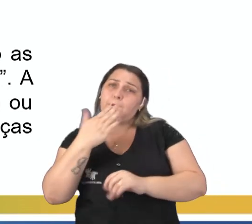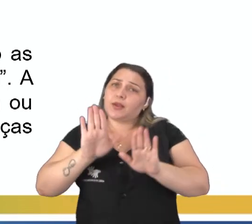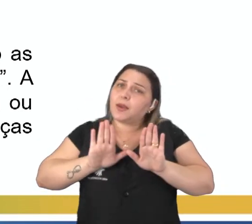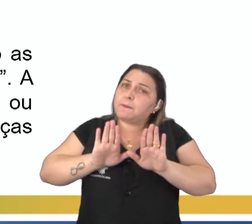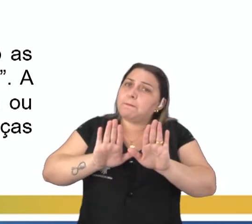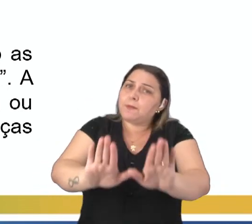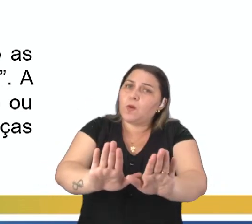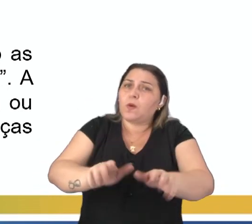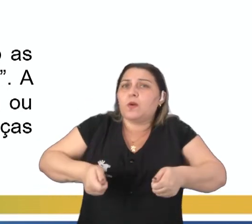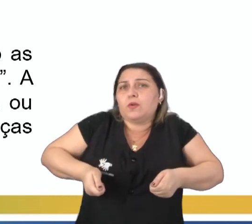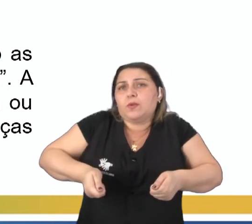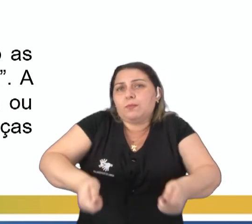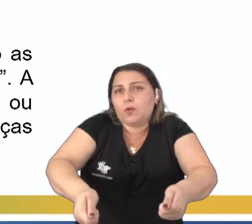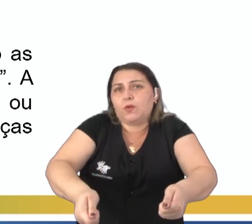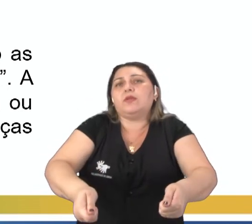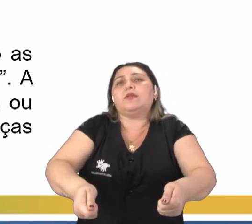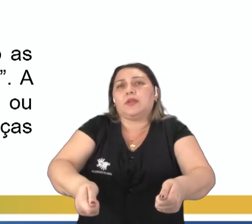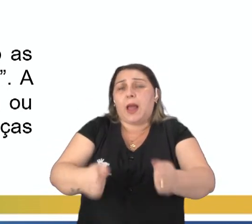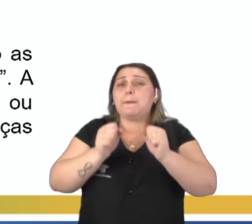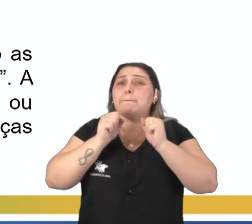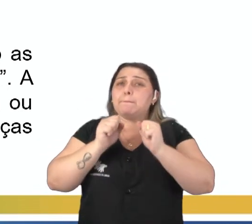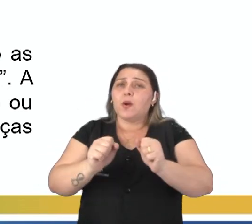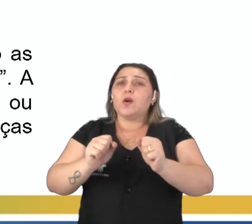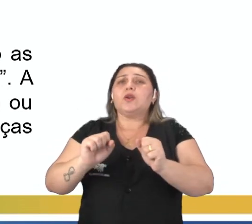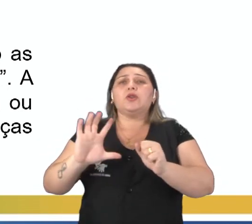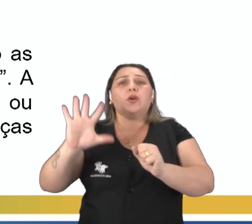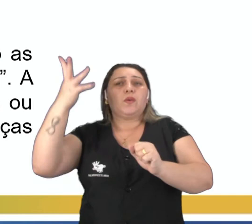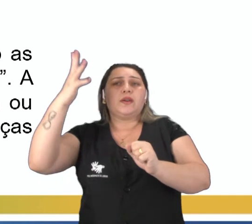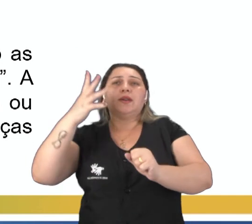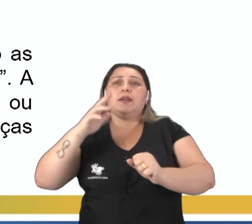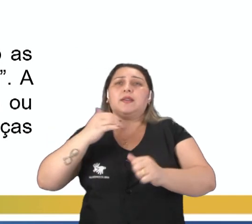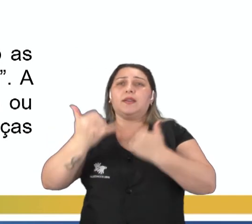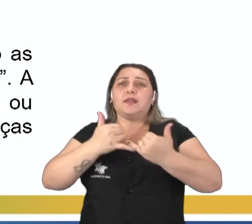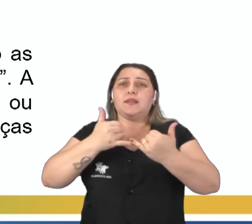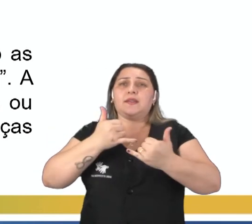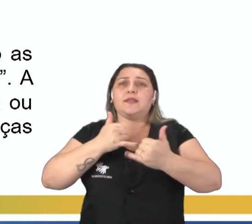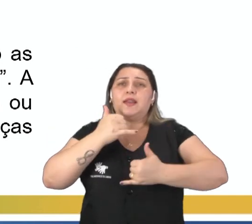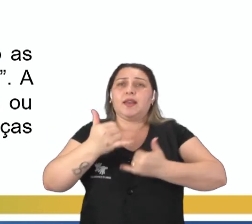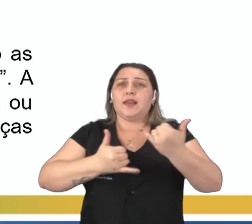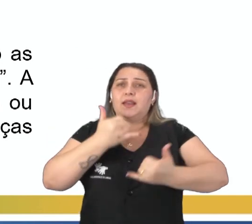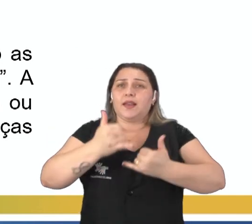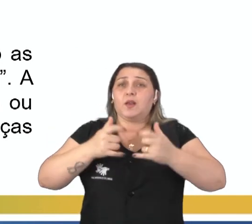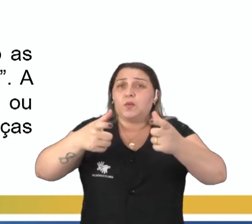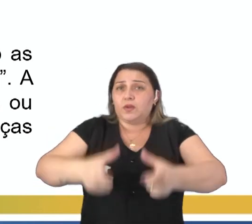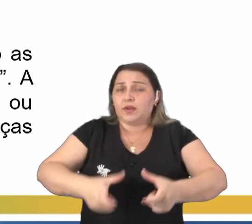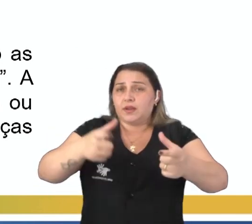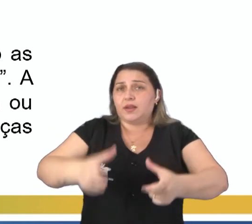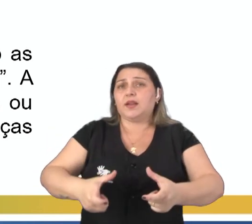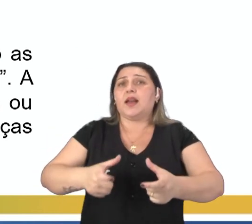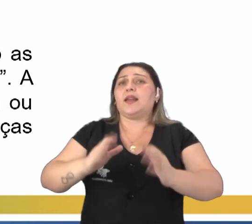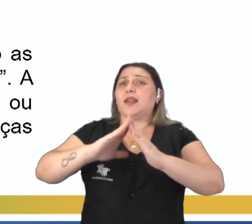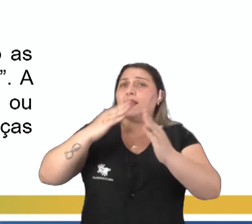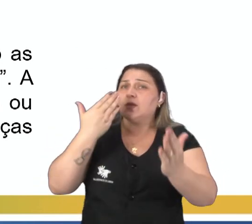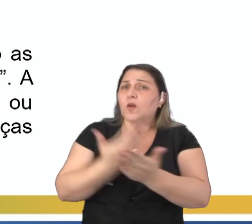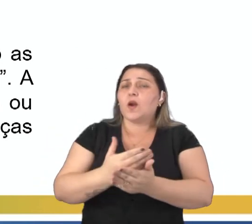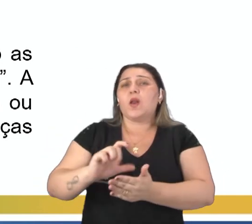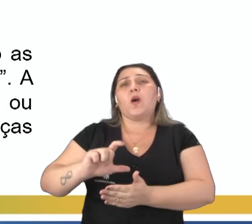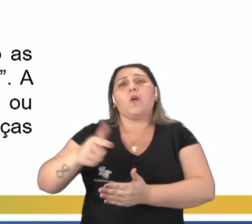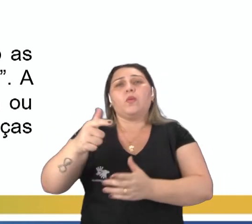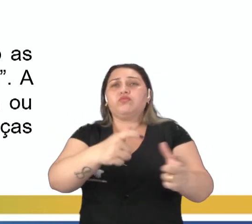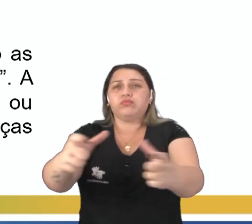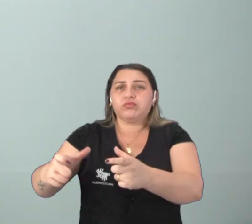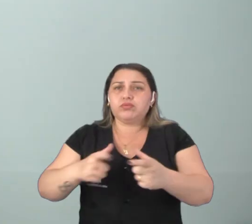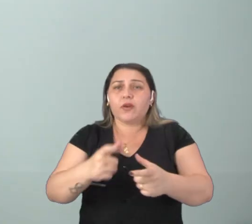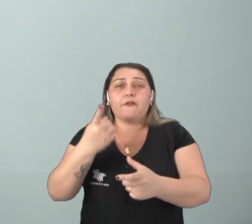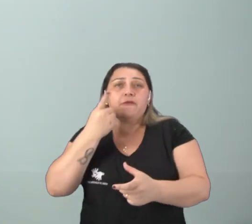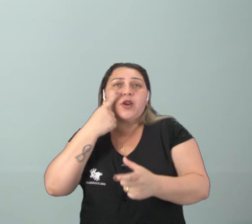a empurrem. A cena pode se passar em um parque, um pátio de escola ou em outros lugares. Observem